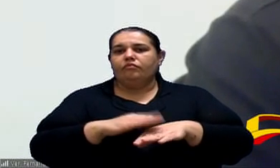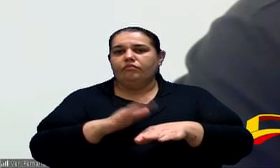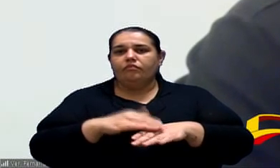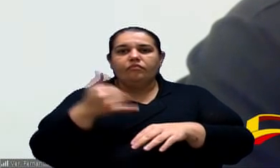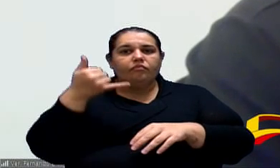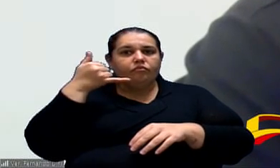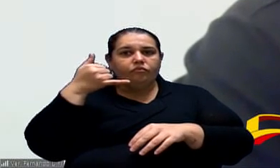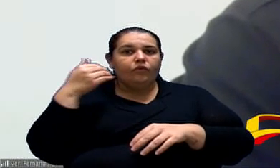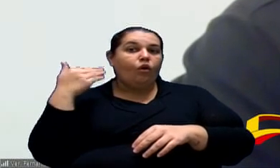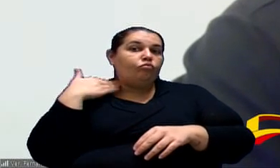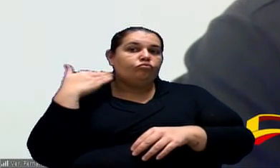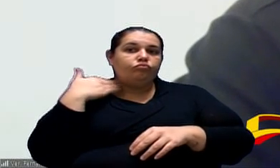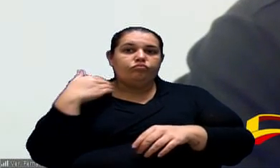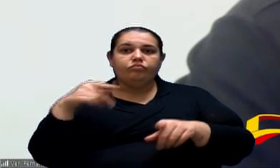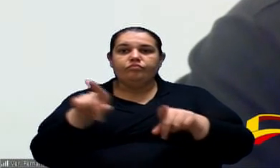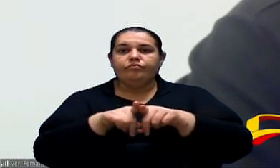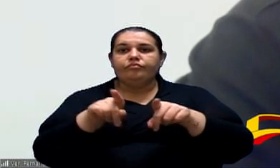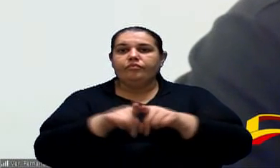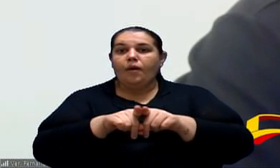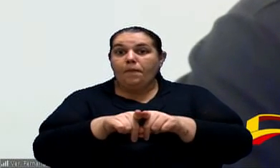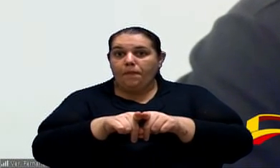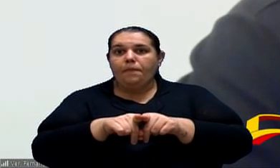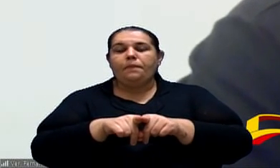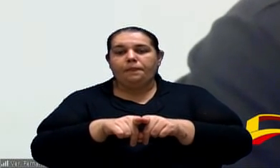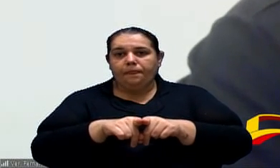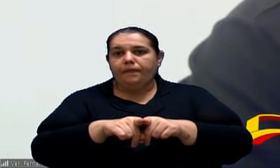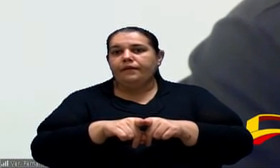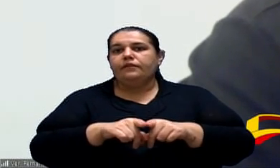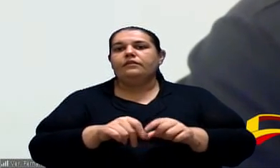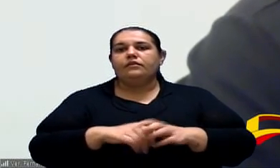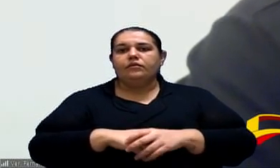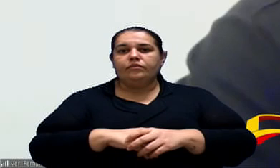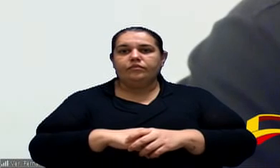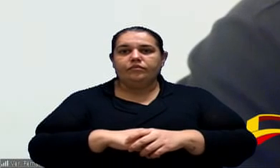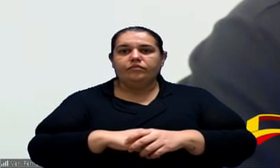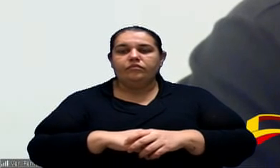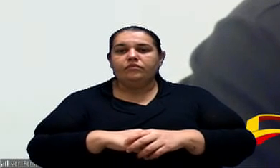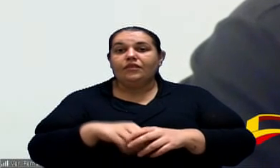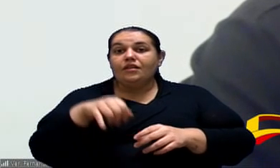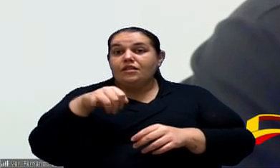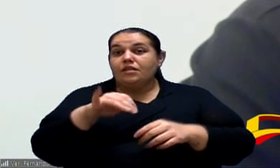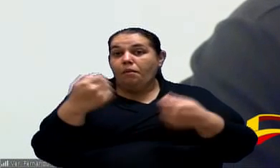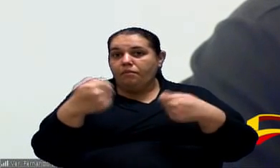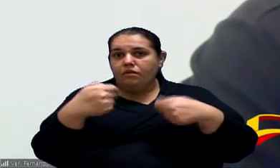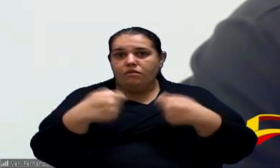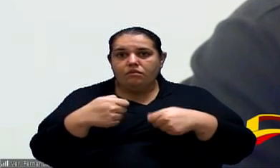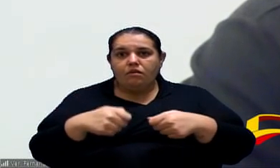da agência ele seja disponibilizado em caso de necessidade.